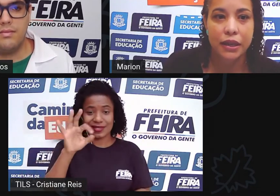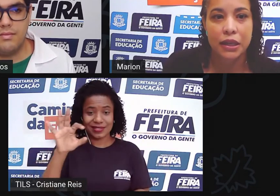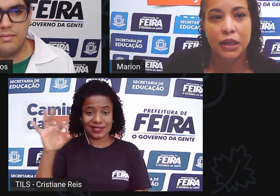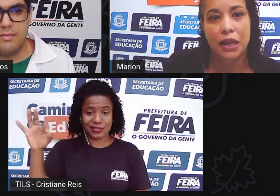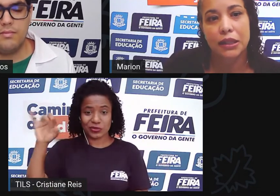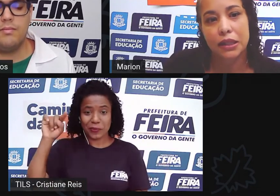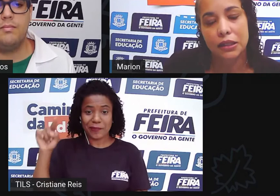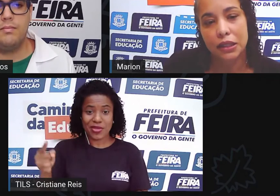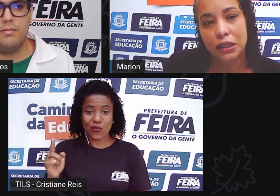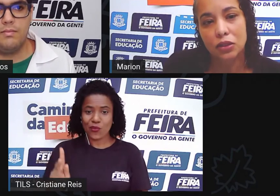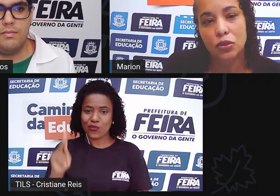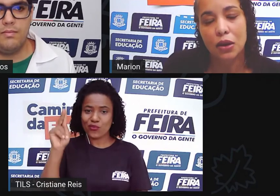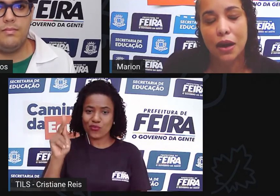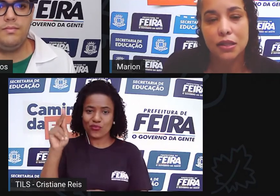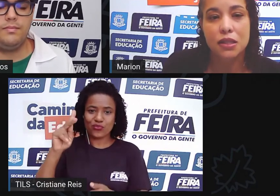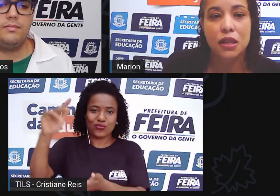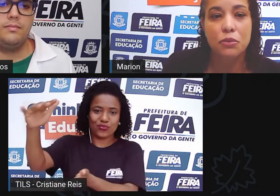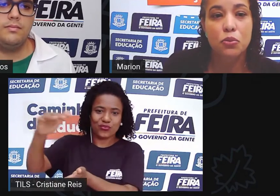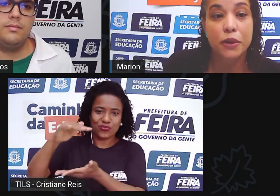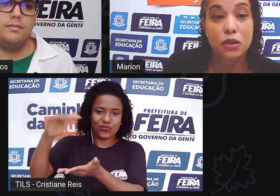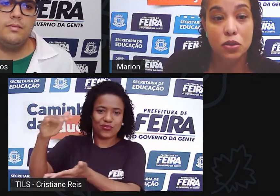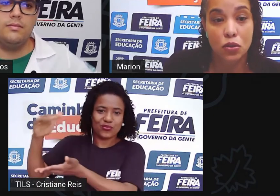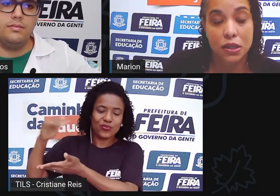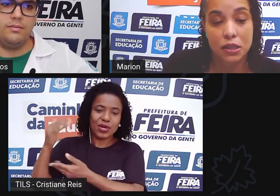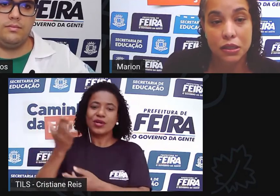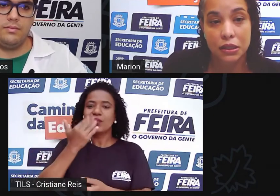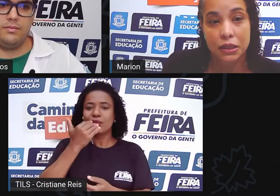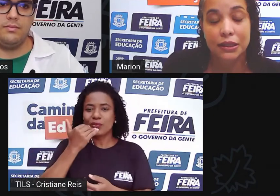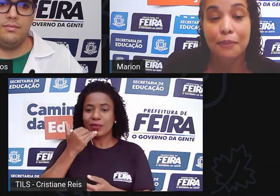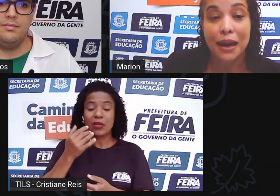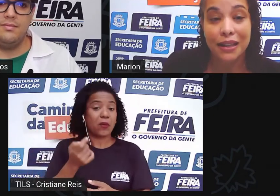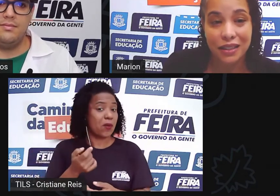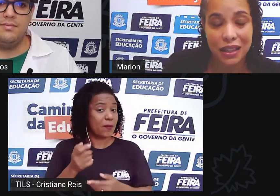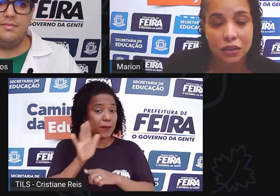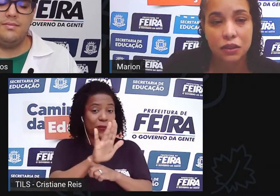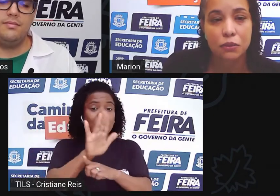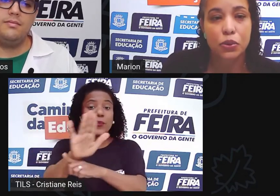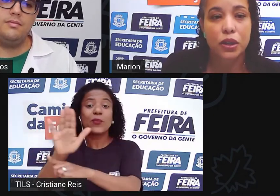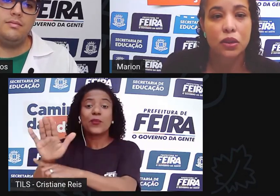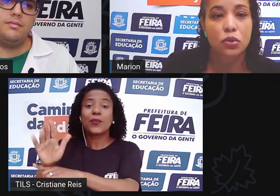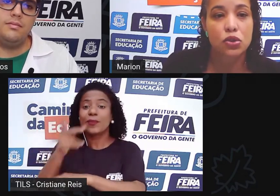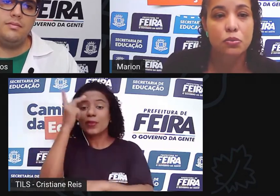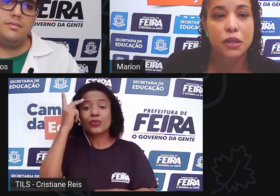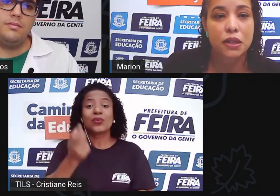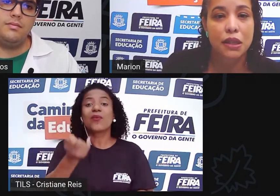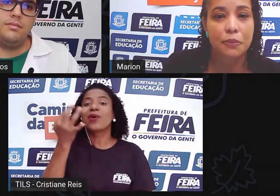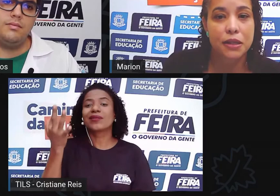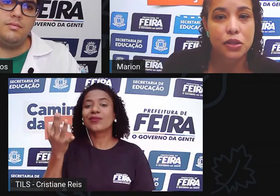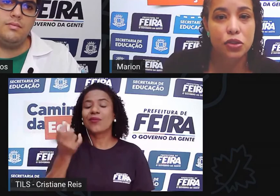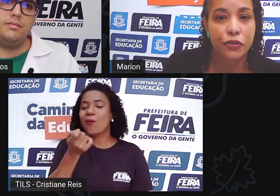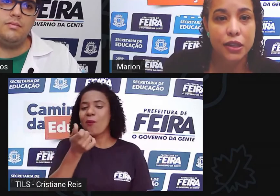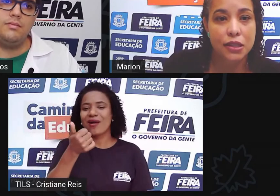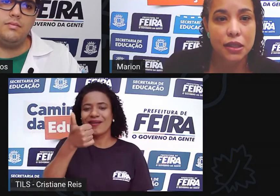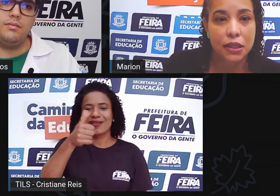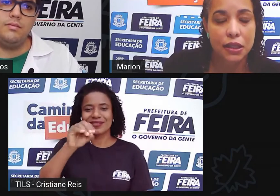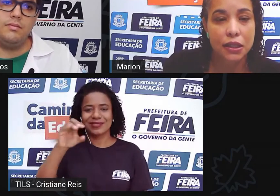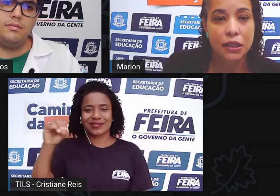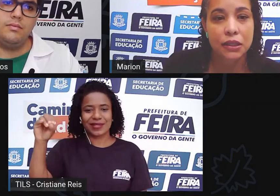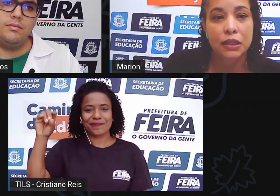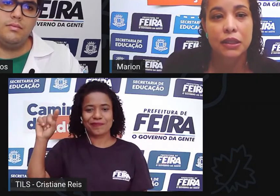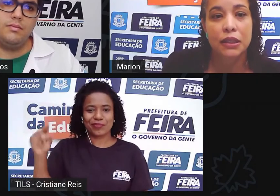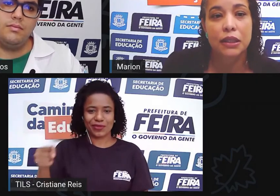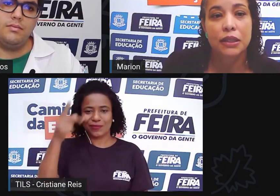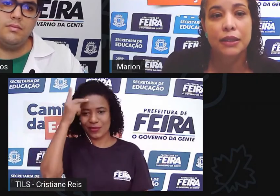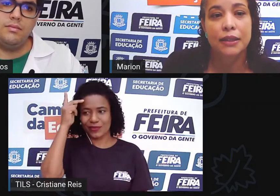né? Atendendo a quase 100 mil pessoas. Na Bahia, porque hoje o mês ele está presente em Feira de